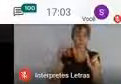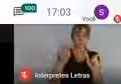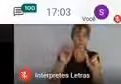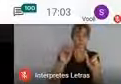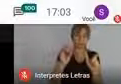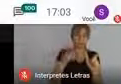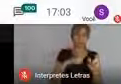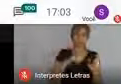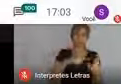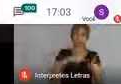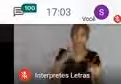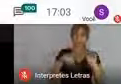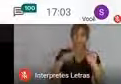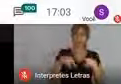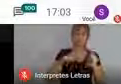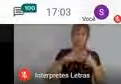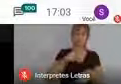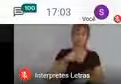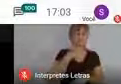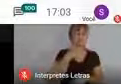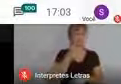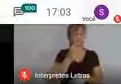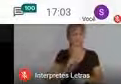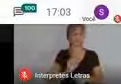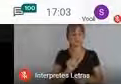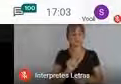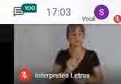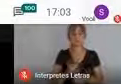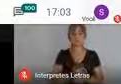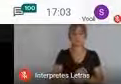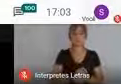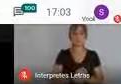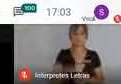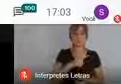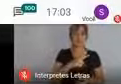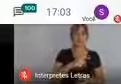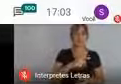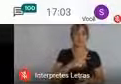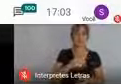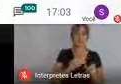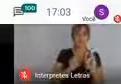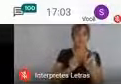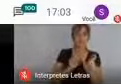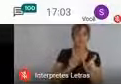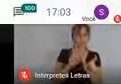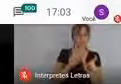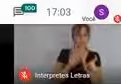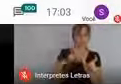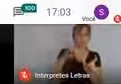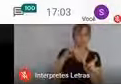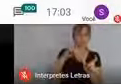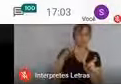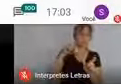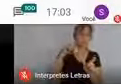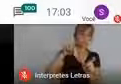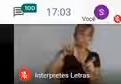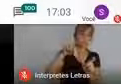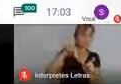lexical bem interessante, né? Então, temos redemoinho, remanso, bobuja,